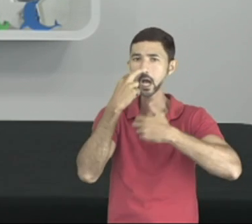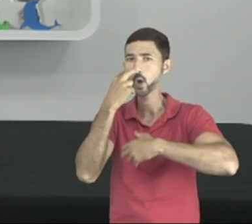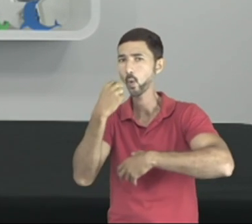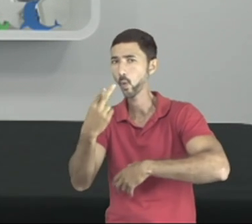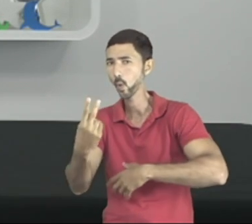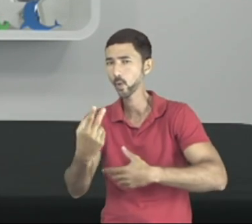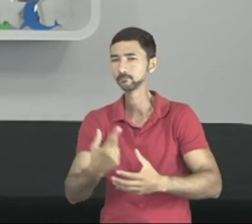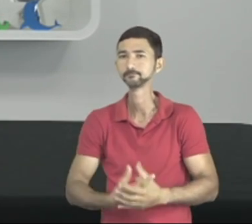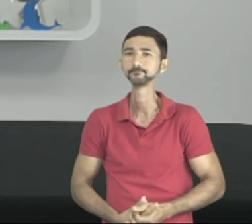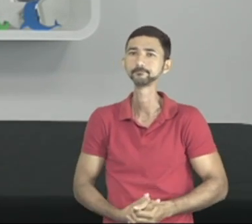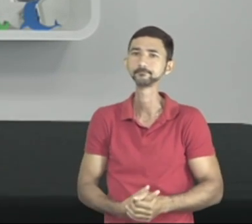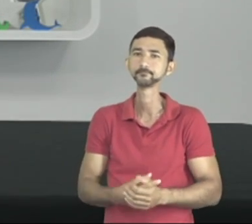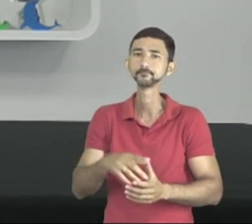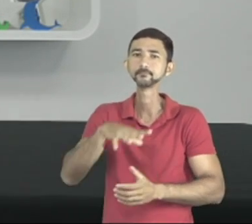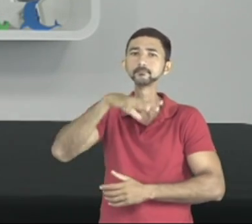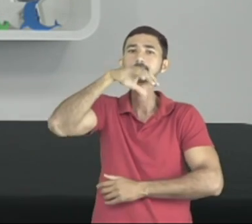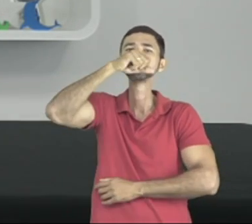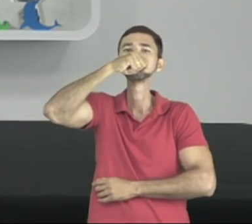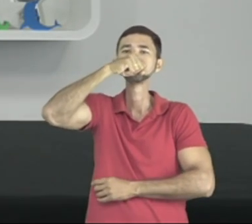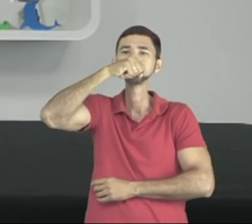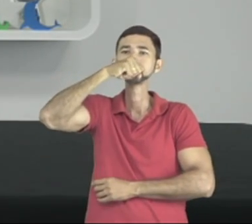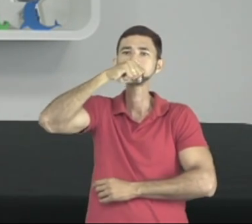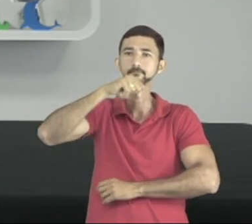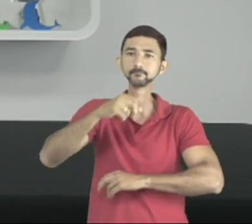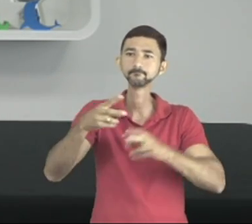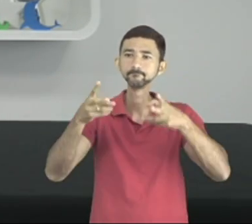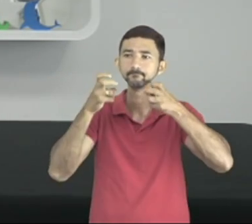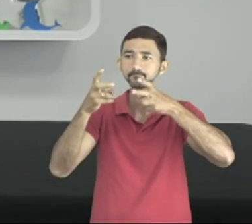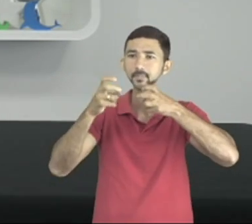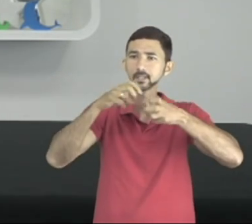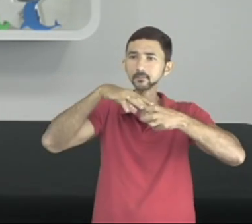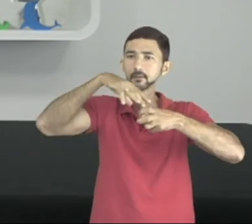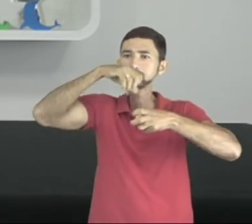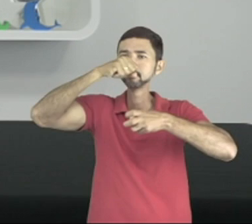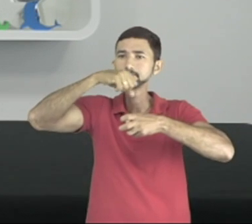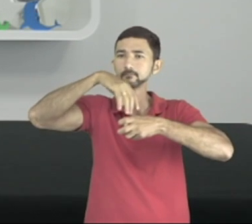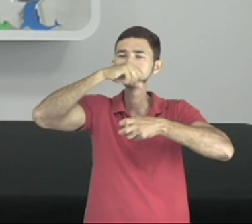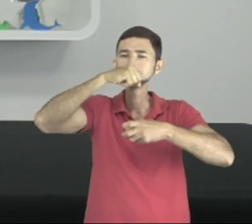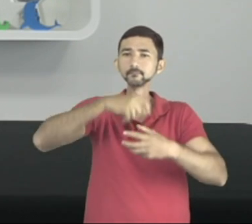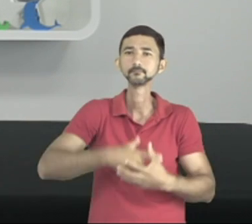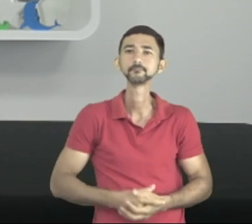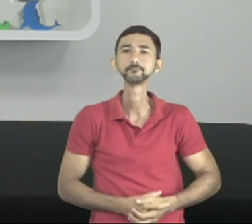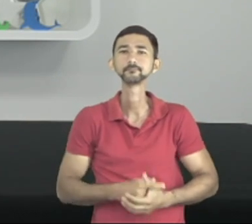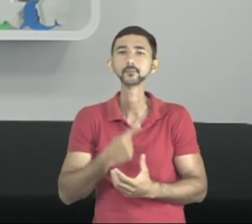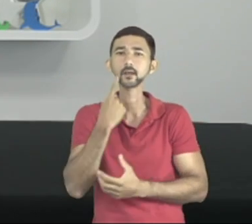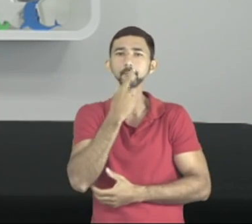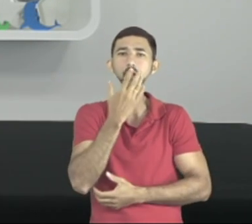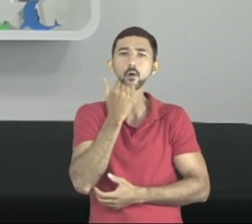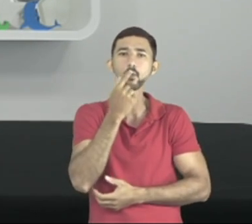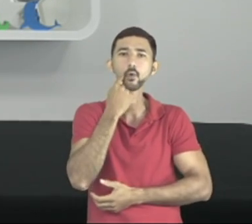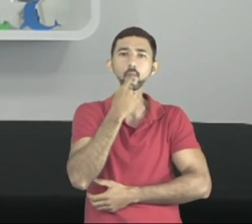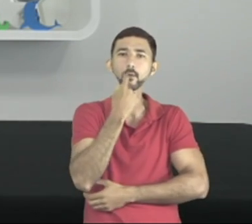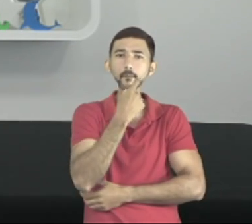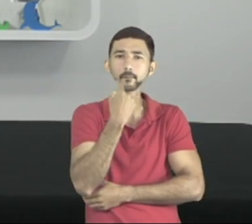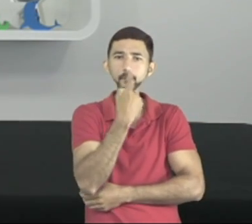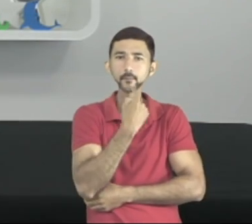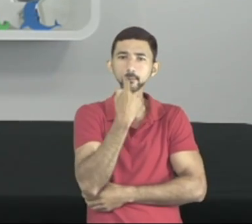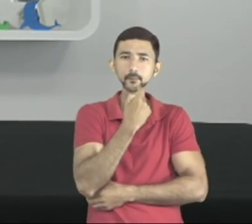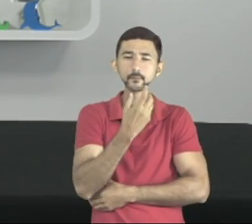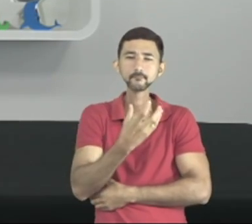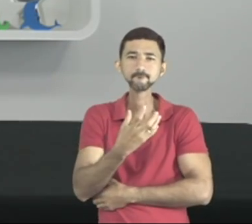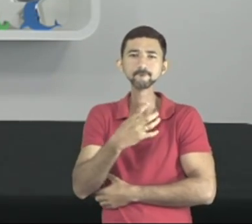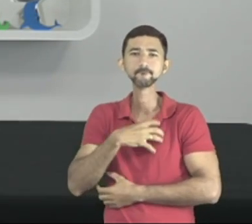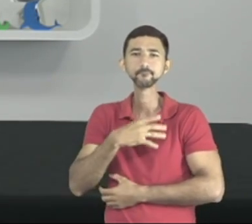cores, pelo olfato, eu vou perceber o cheiro, pelo paladar, eu vou sentir